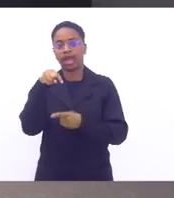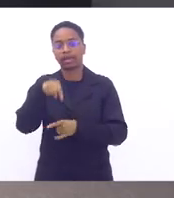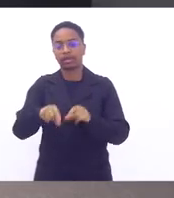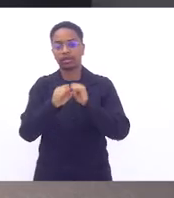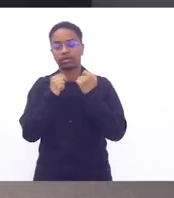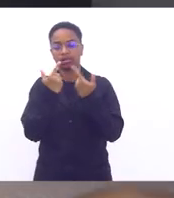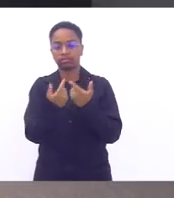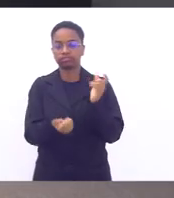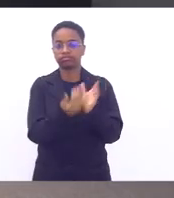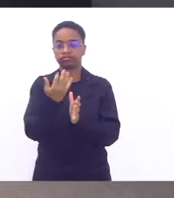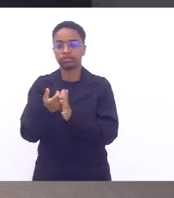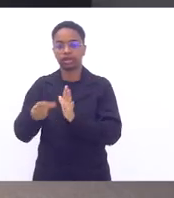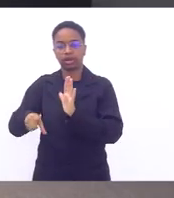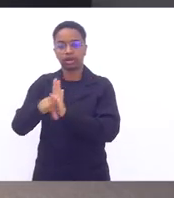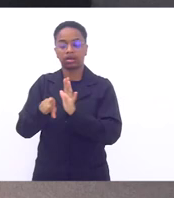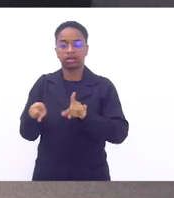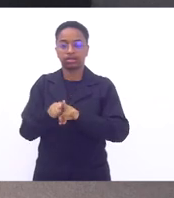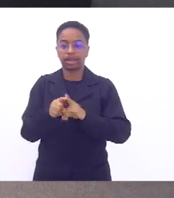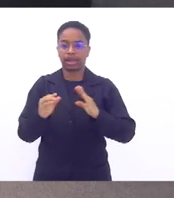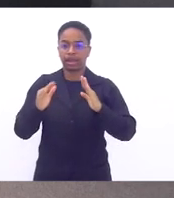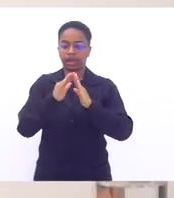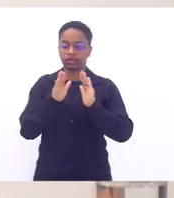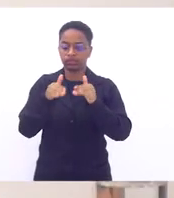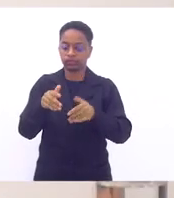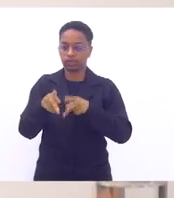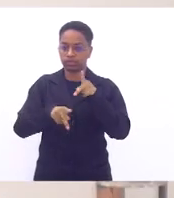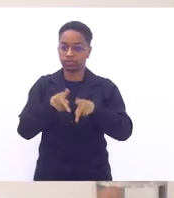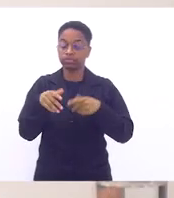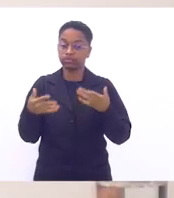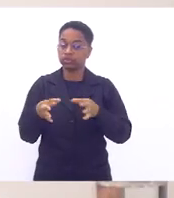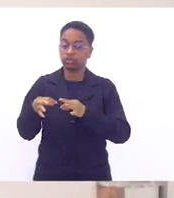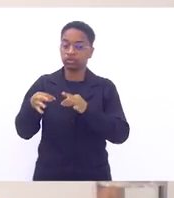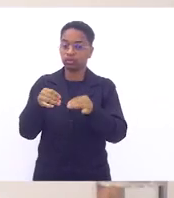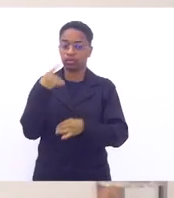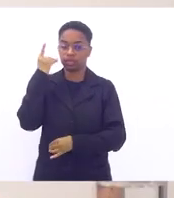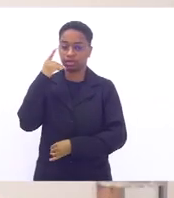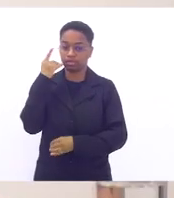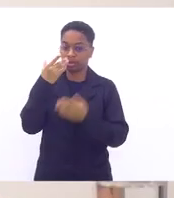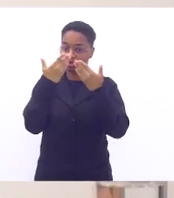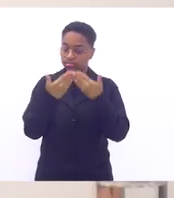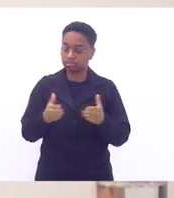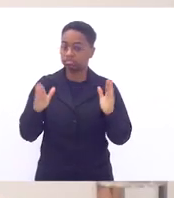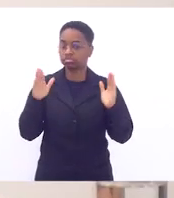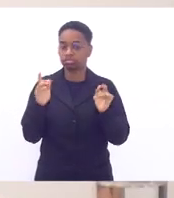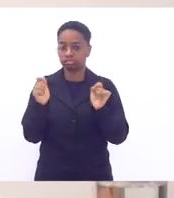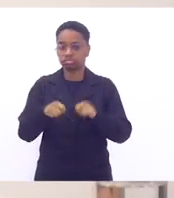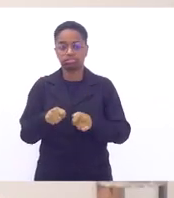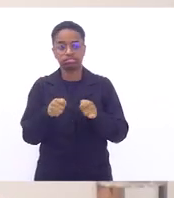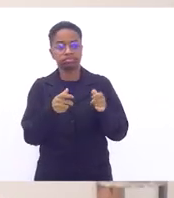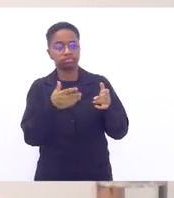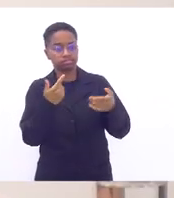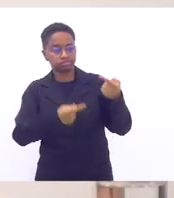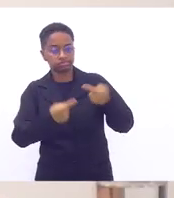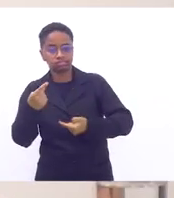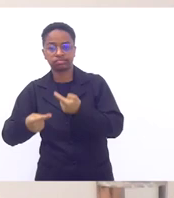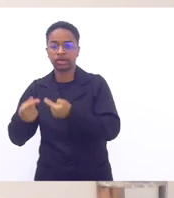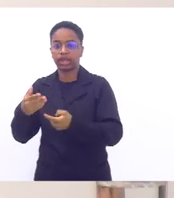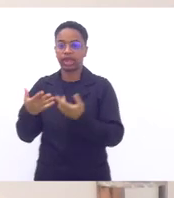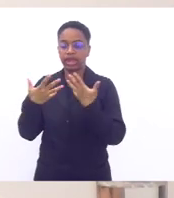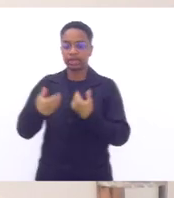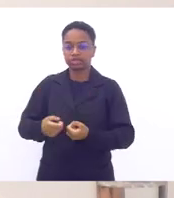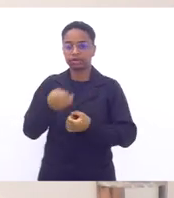leis é a casa do povo é então todos os deputados estão abertos a ouvir a receber sugestões